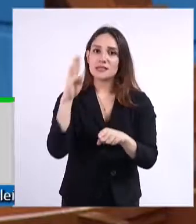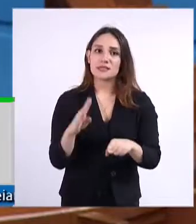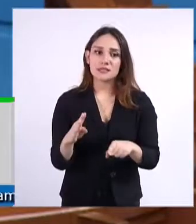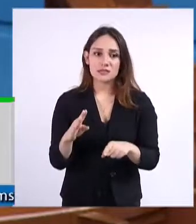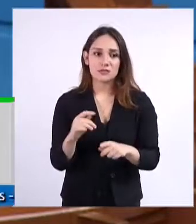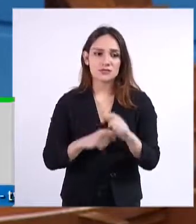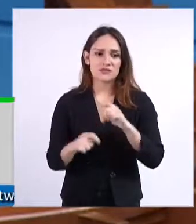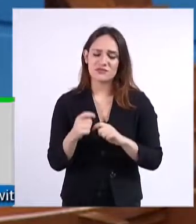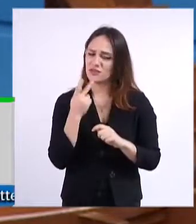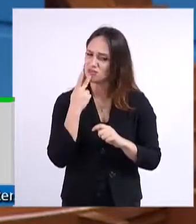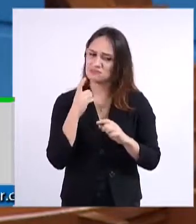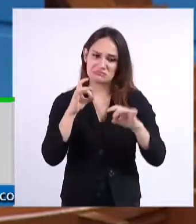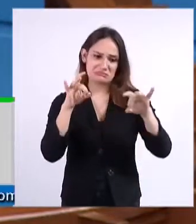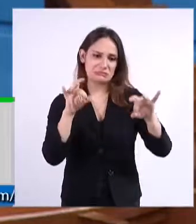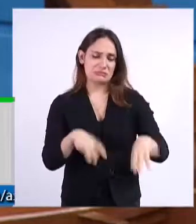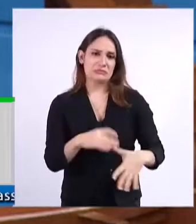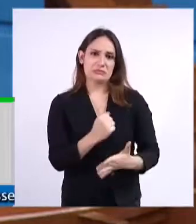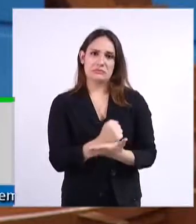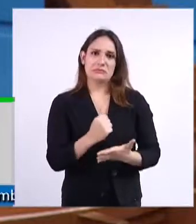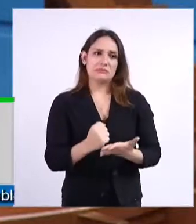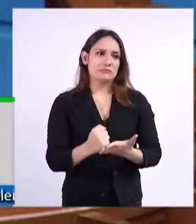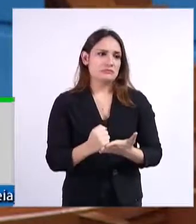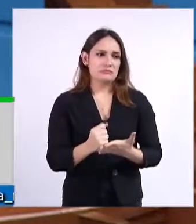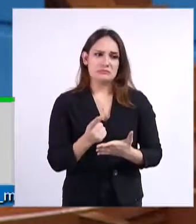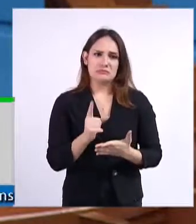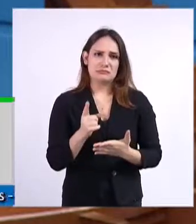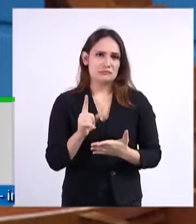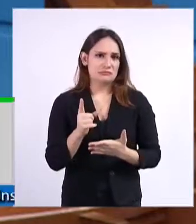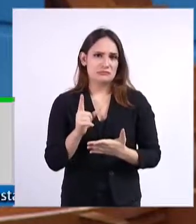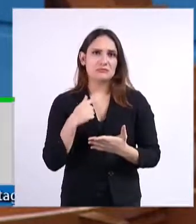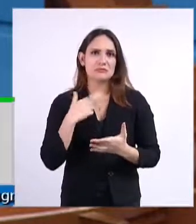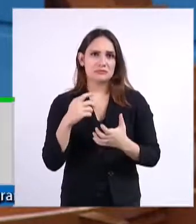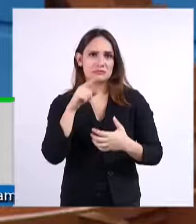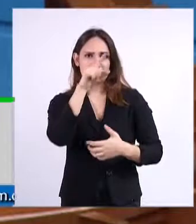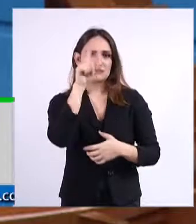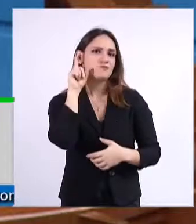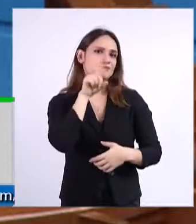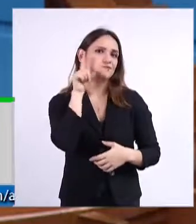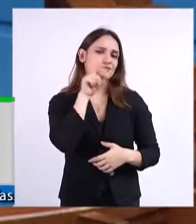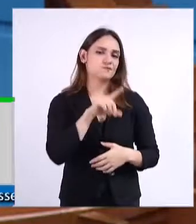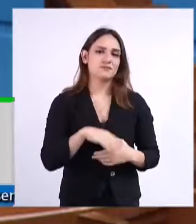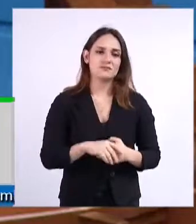está saindo, indo para os Estados Unidos.